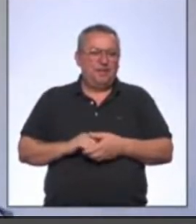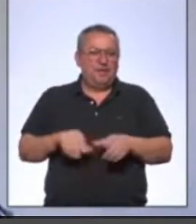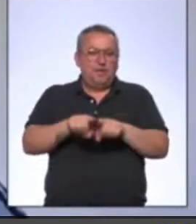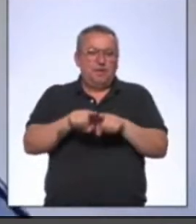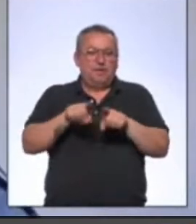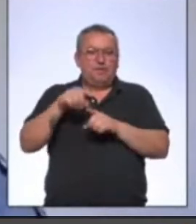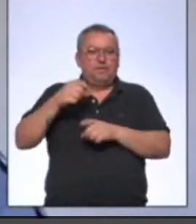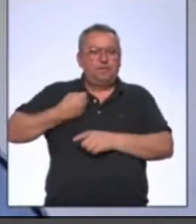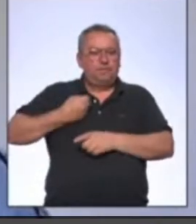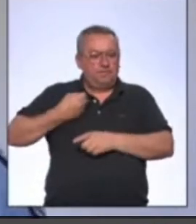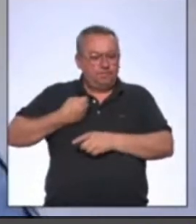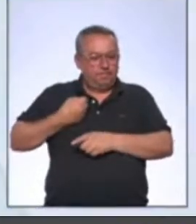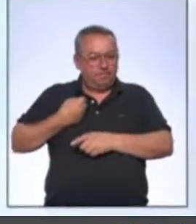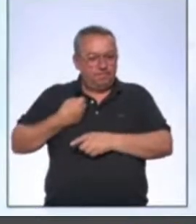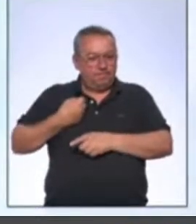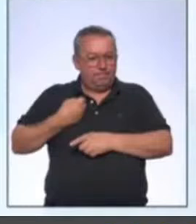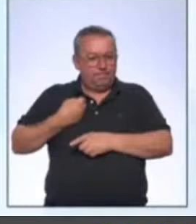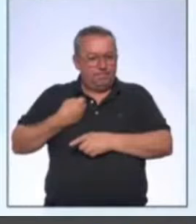3.